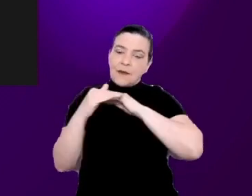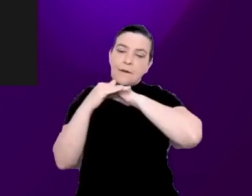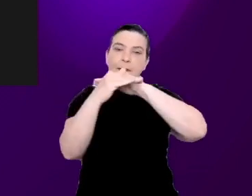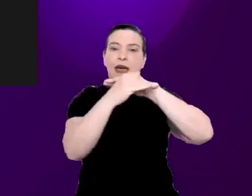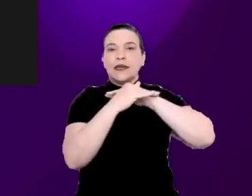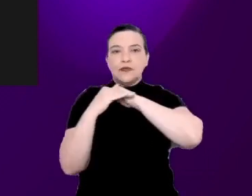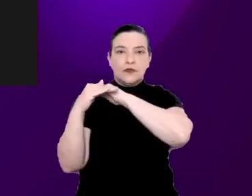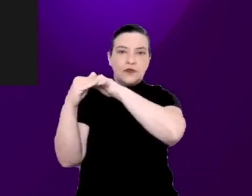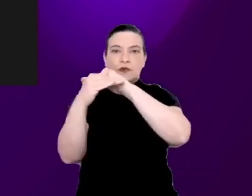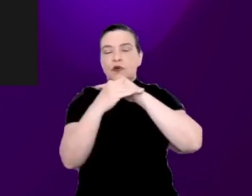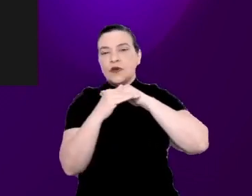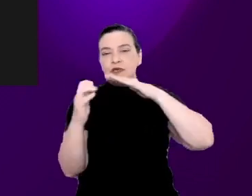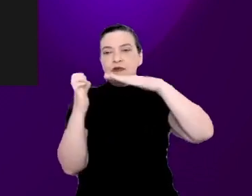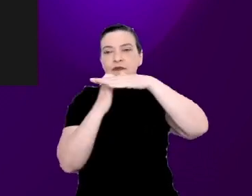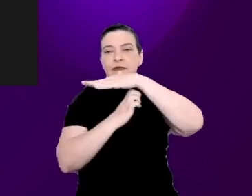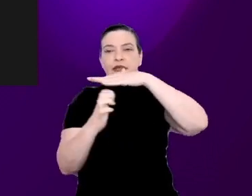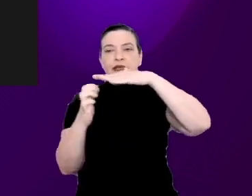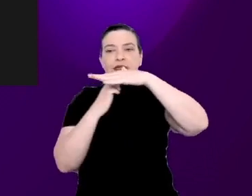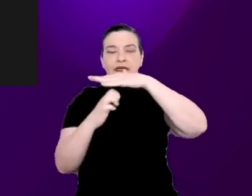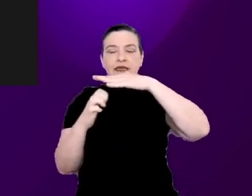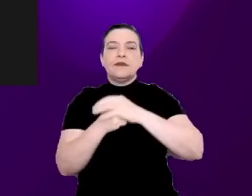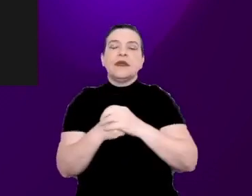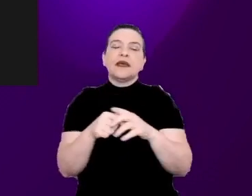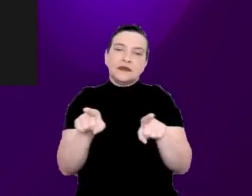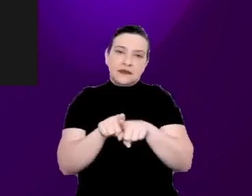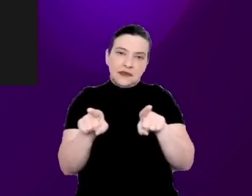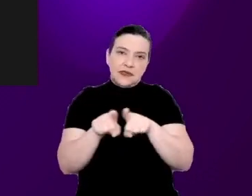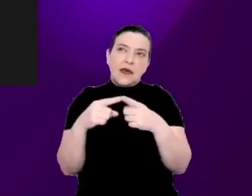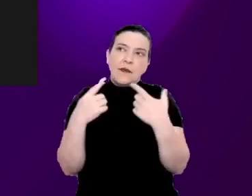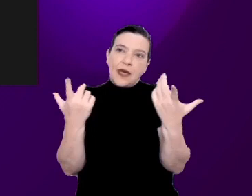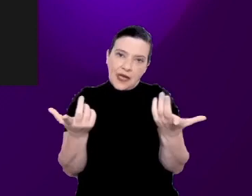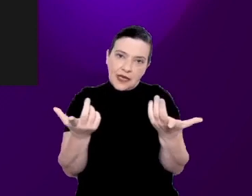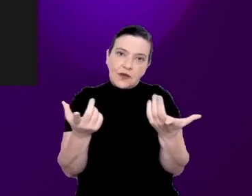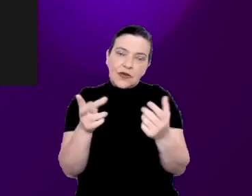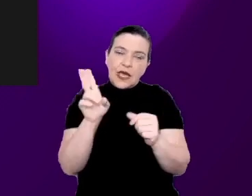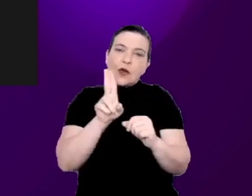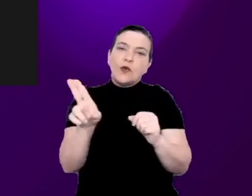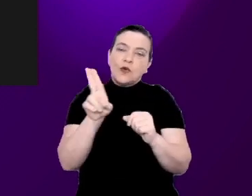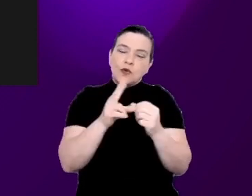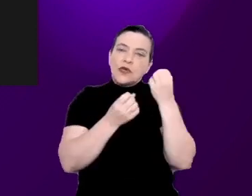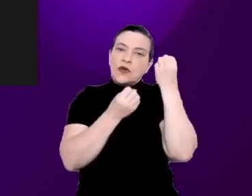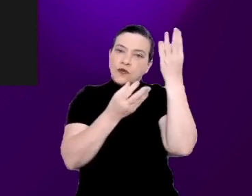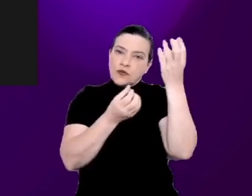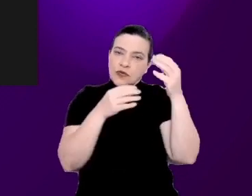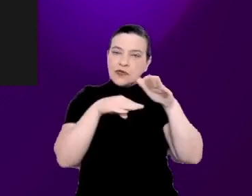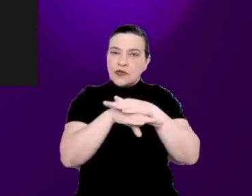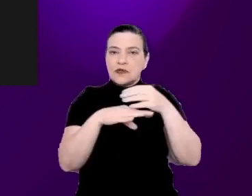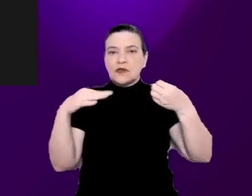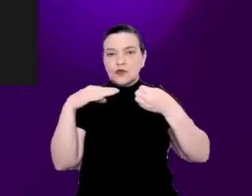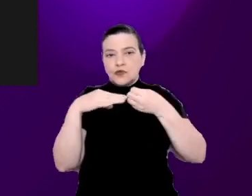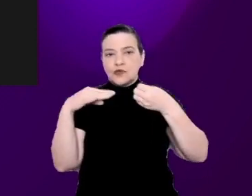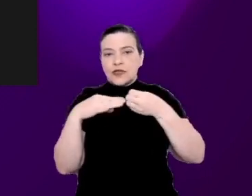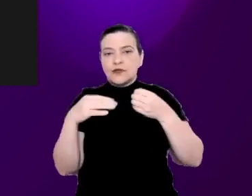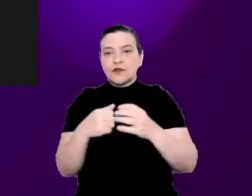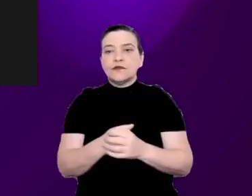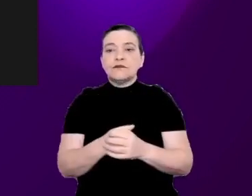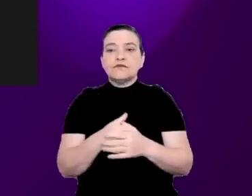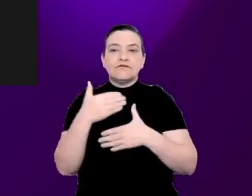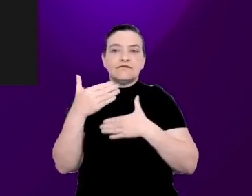pelos fabricantes, porque eles também tratam os dados que estão guardados nas bases de dados como posse. E isso